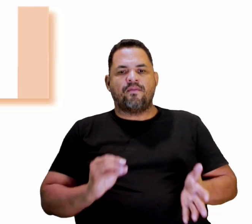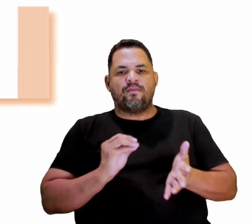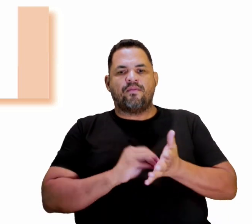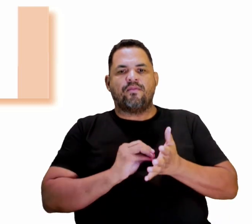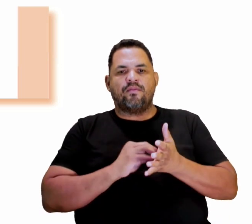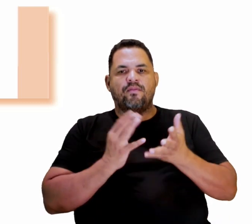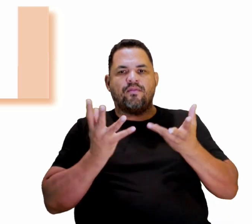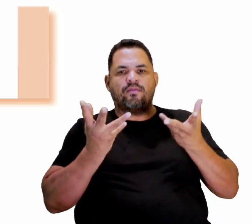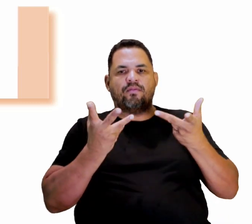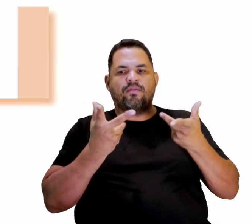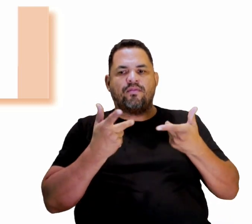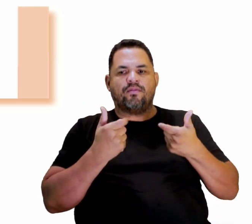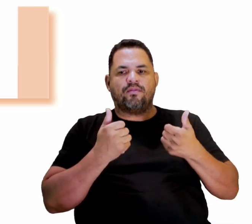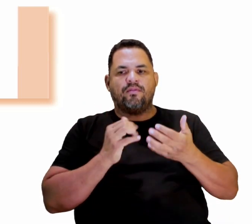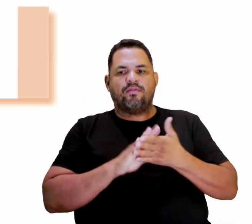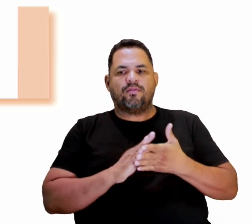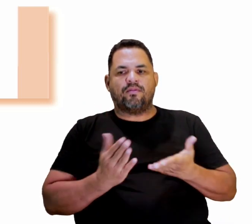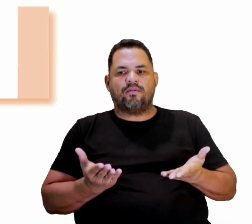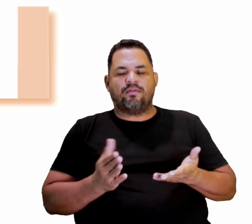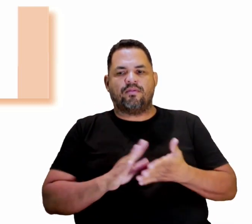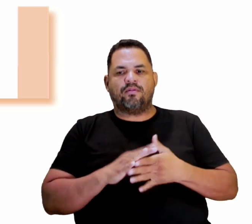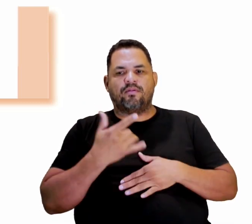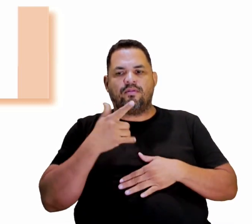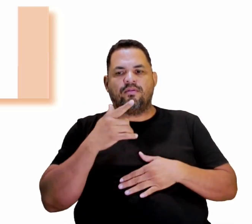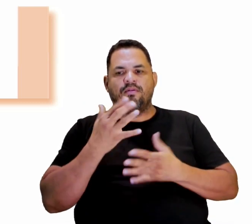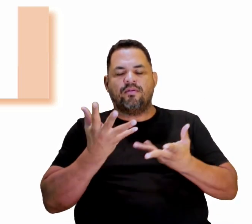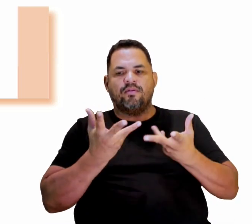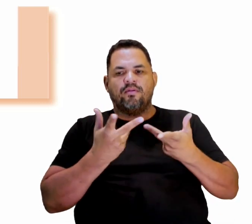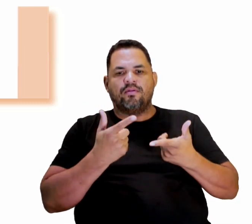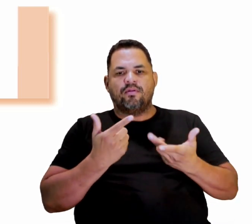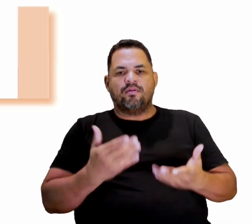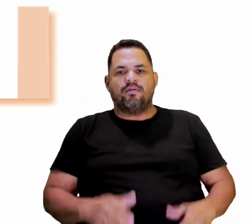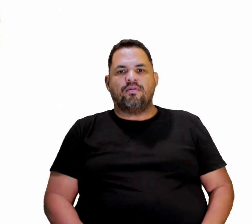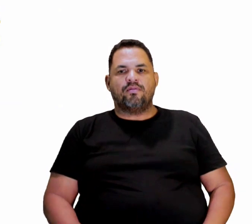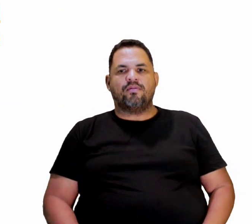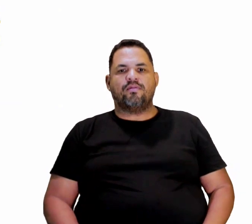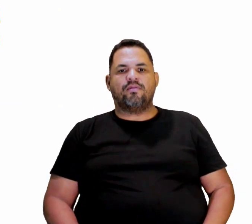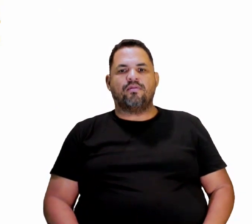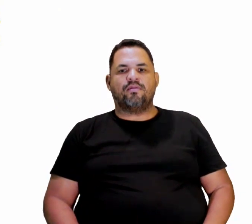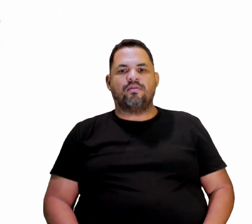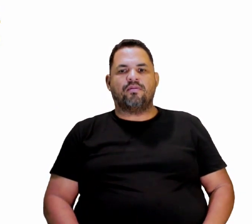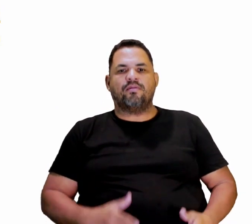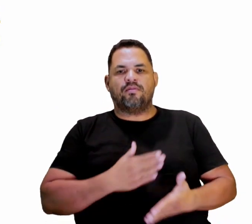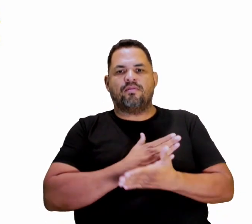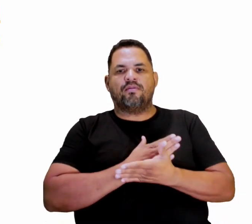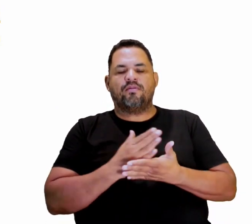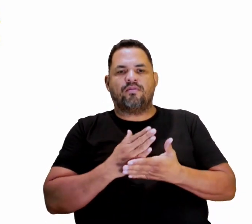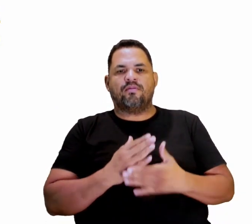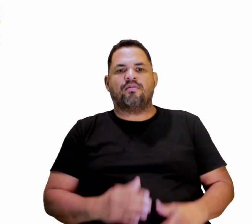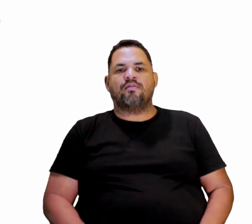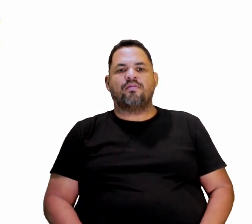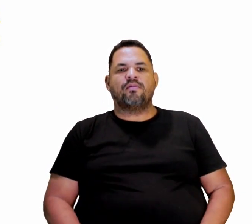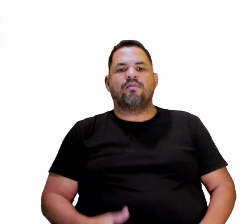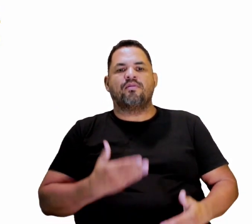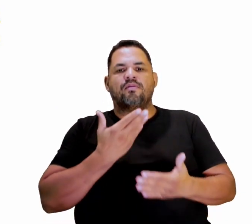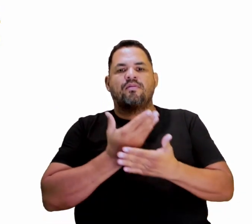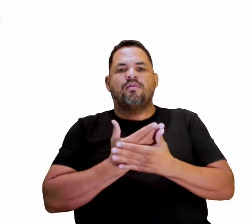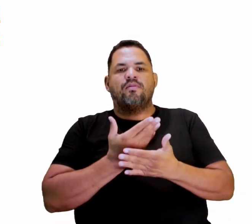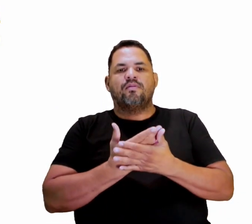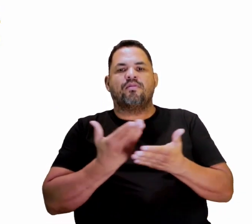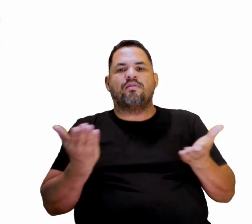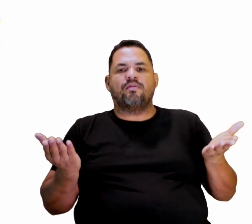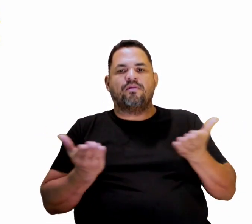nossas habilidades hoje hoje tá sem habilidade aqui mas vamos começar aula de